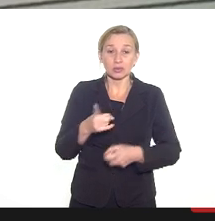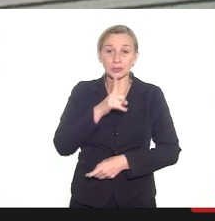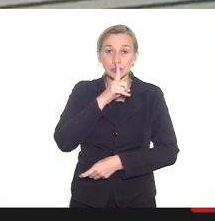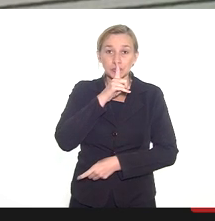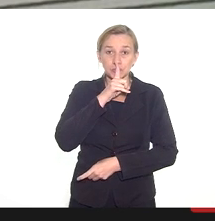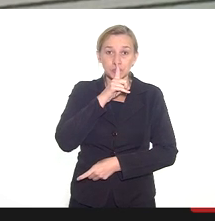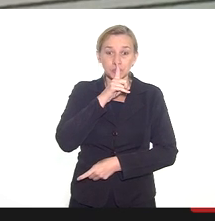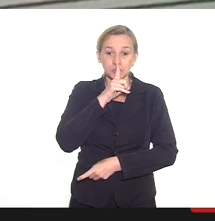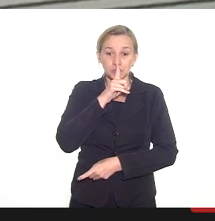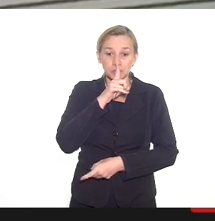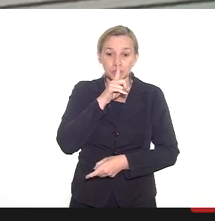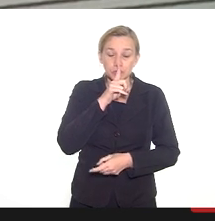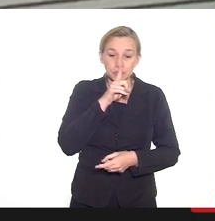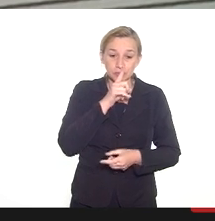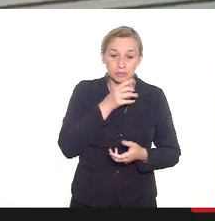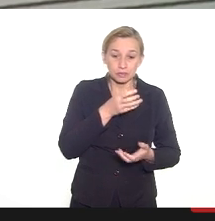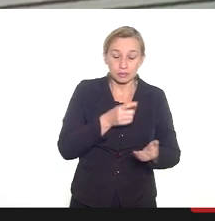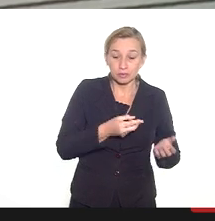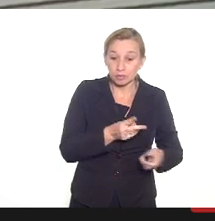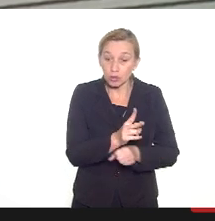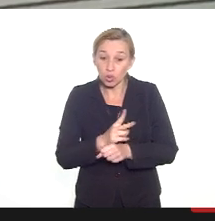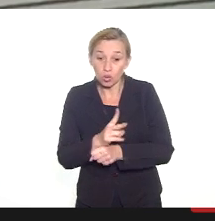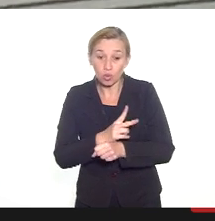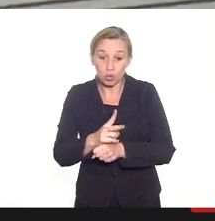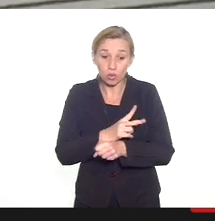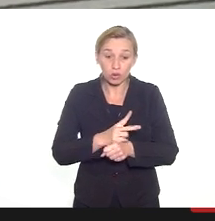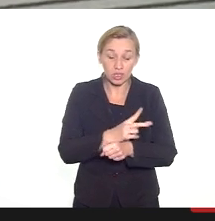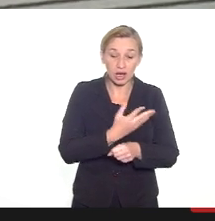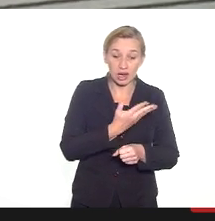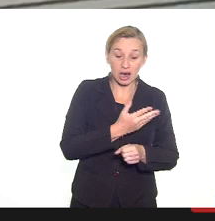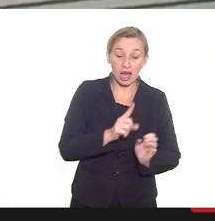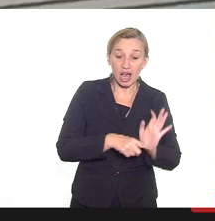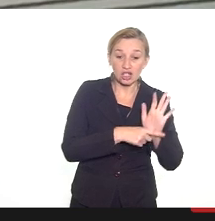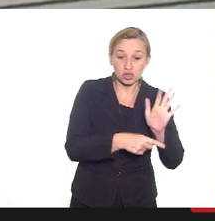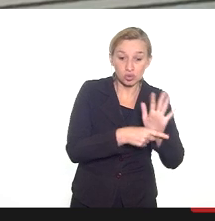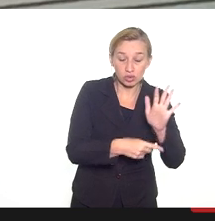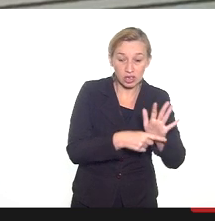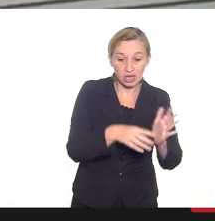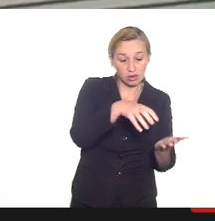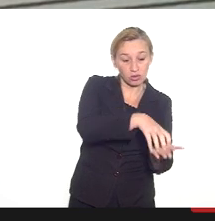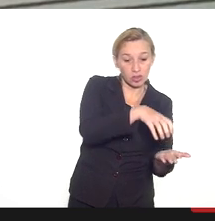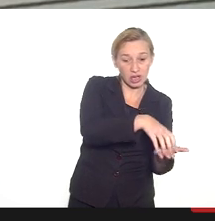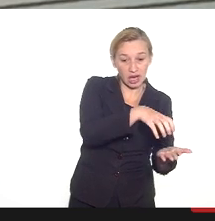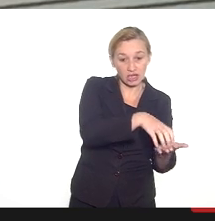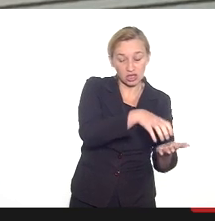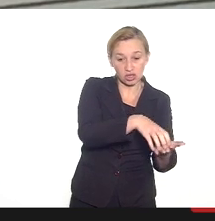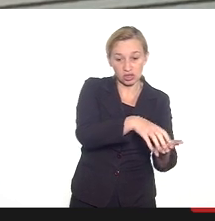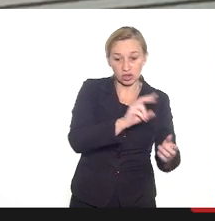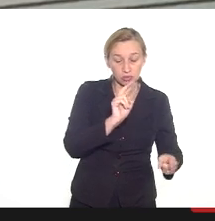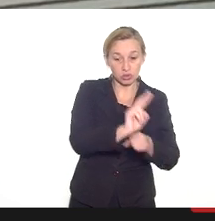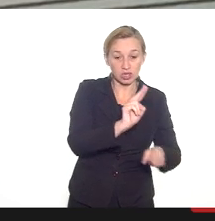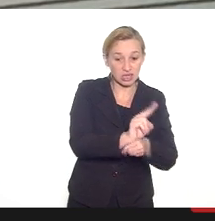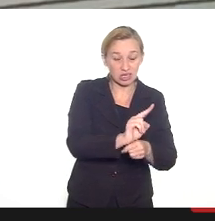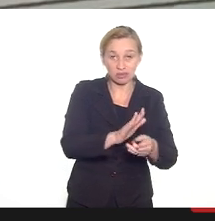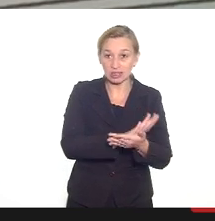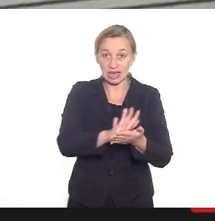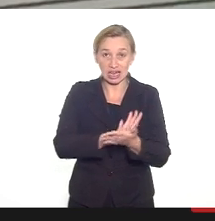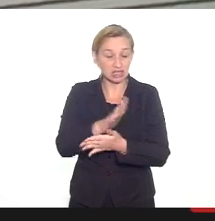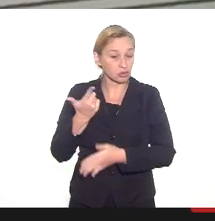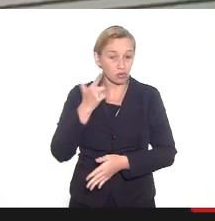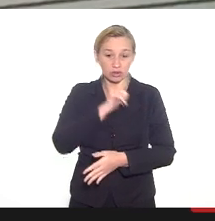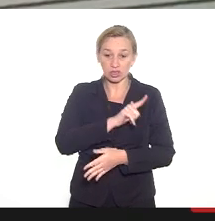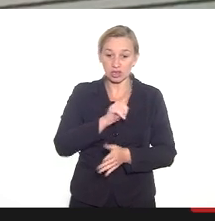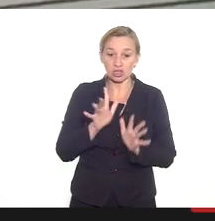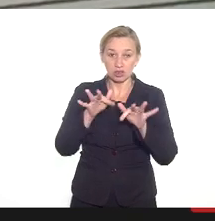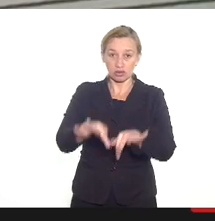Ela busca a ajuda da amiga, das instituições, não consegue interromper o ciclo, não consegue proteção ou acolhida. O final, como